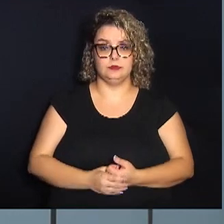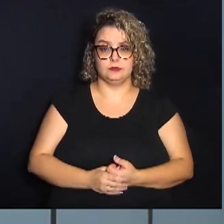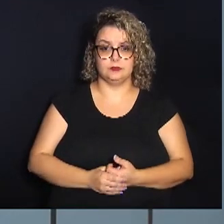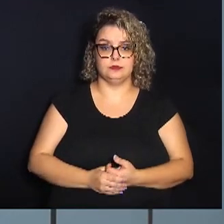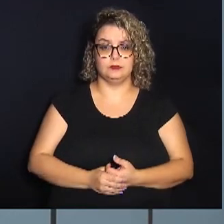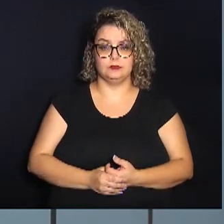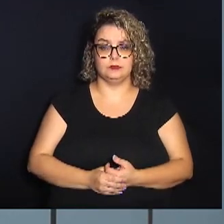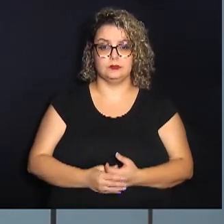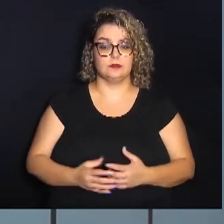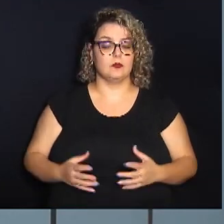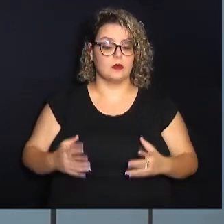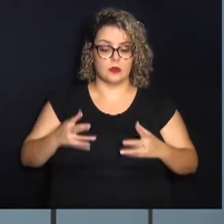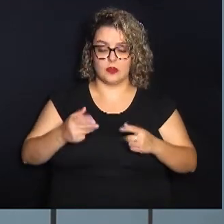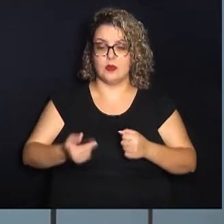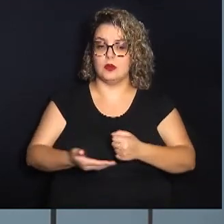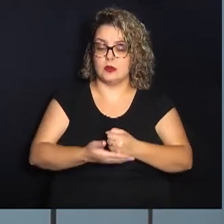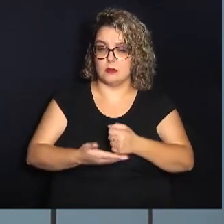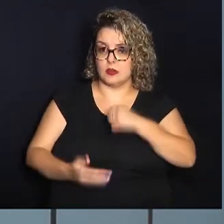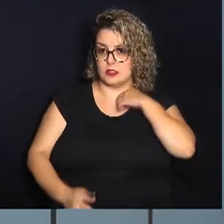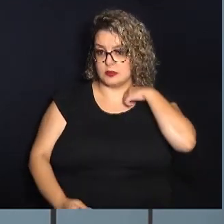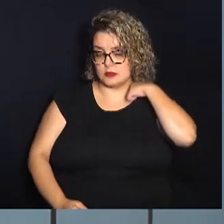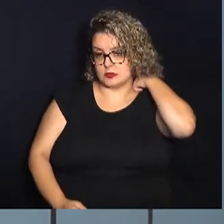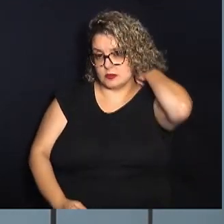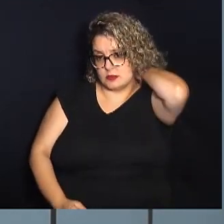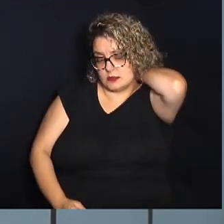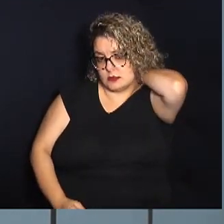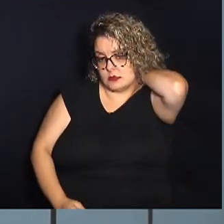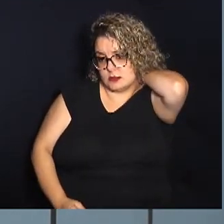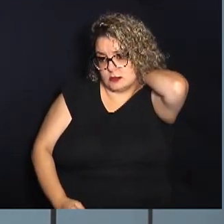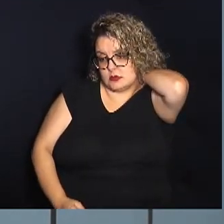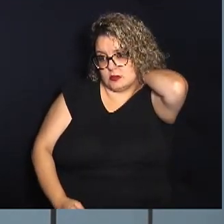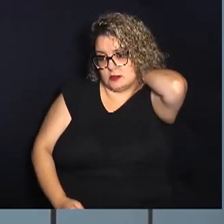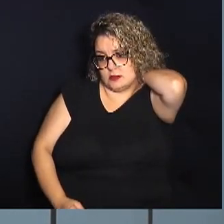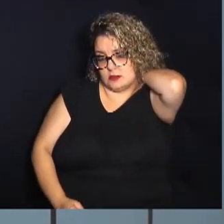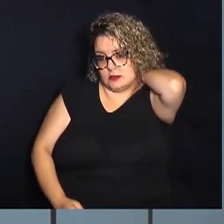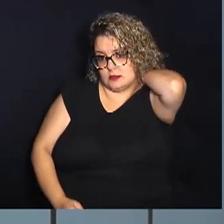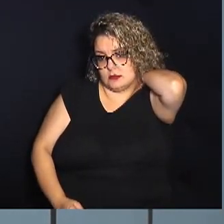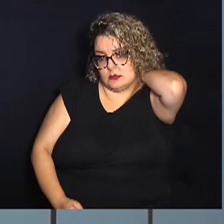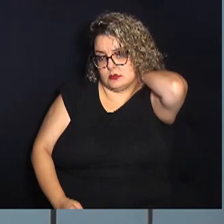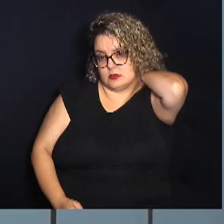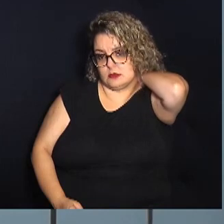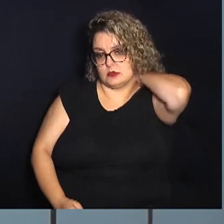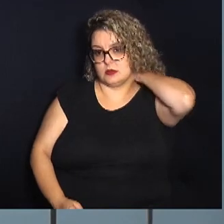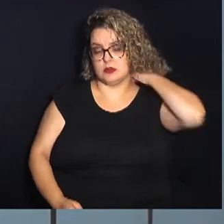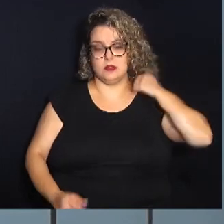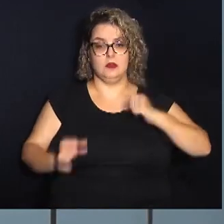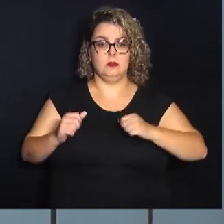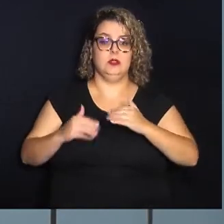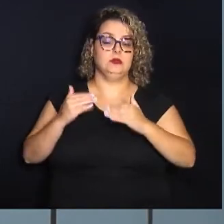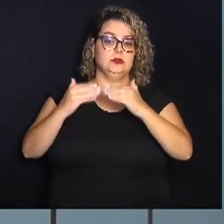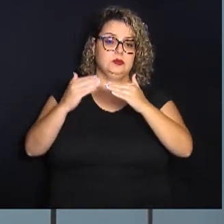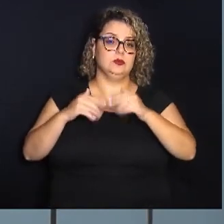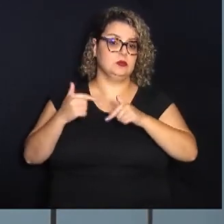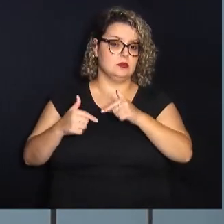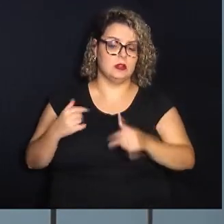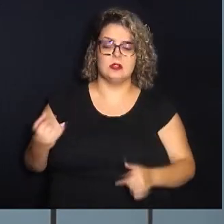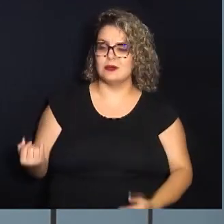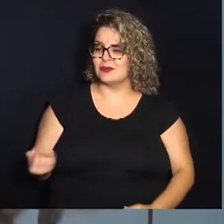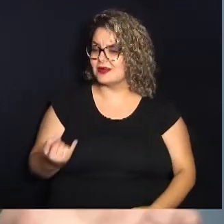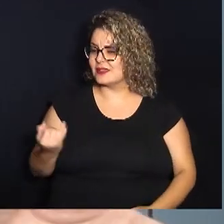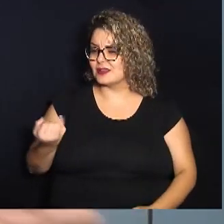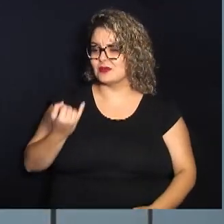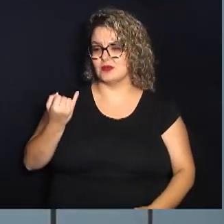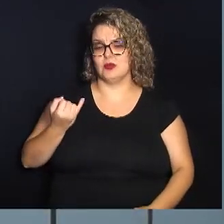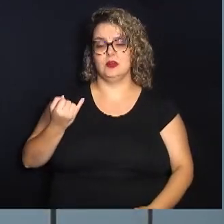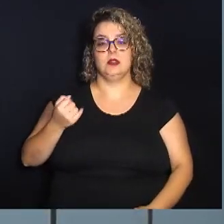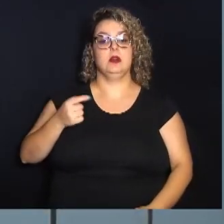dando todos os respaldos para ele, para que eles possam desenvolver o trabalho que é de fundamental importância para a população de Campinas. É eles